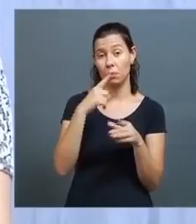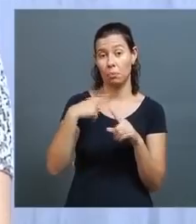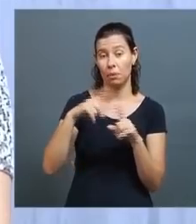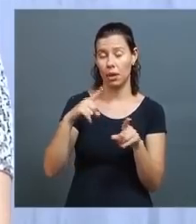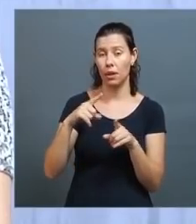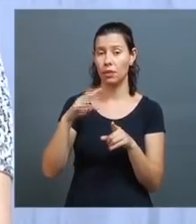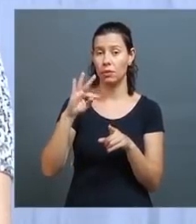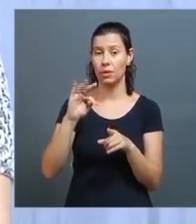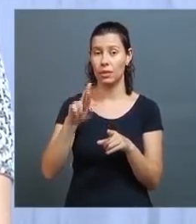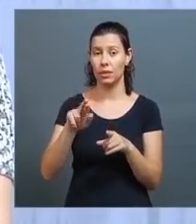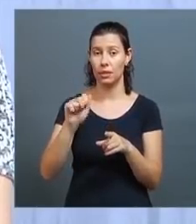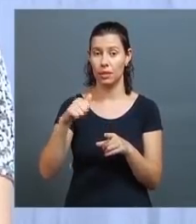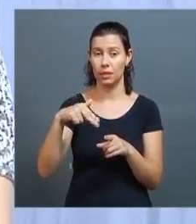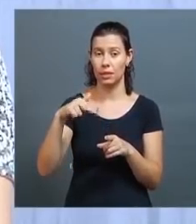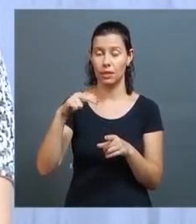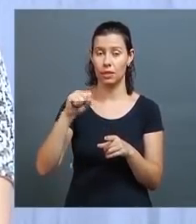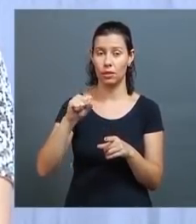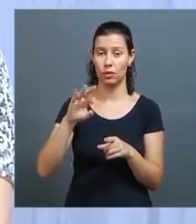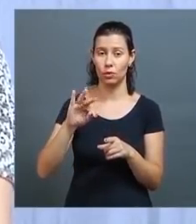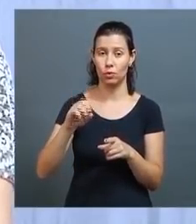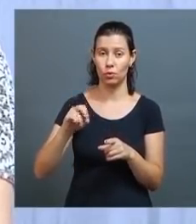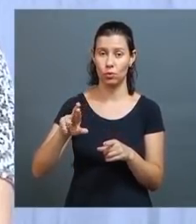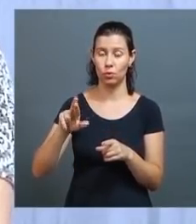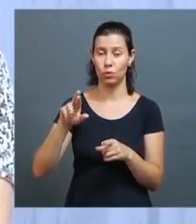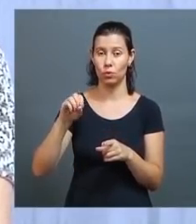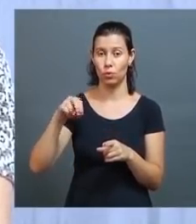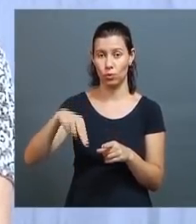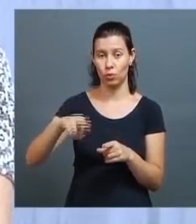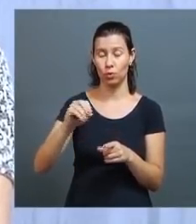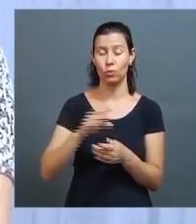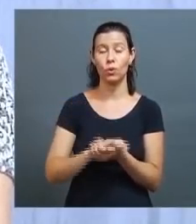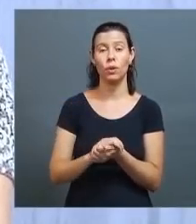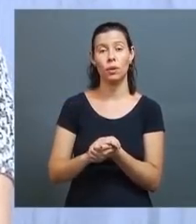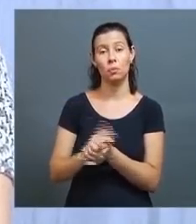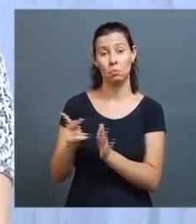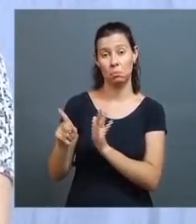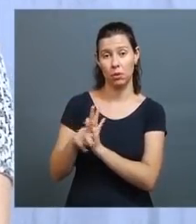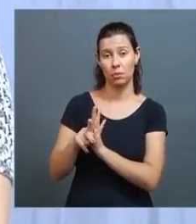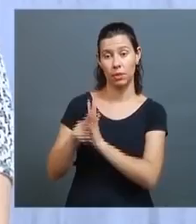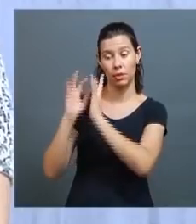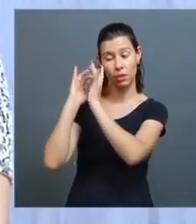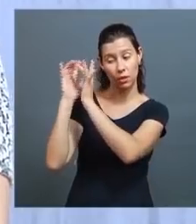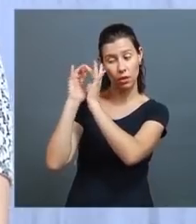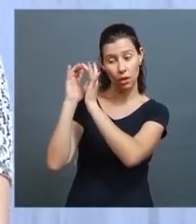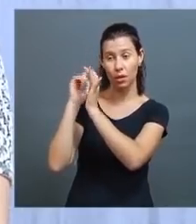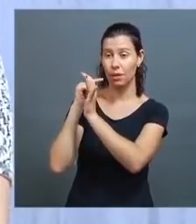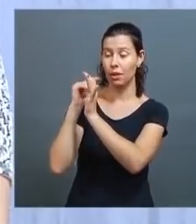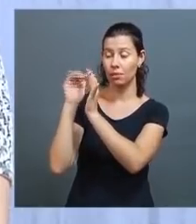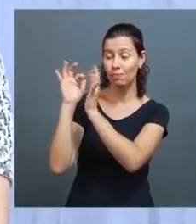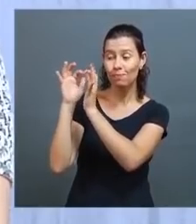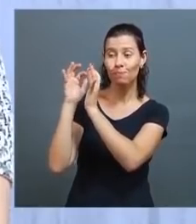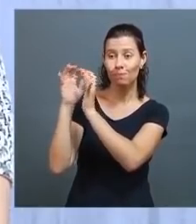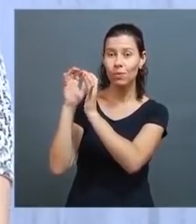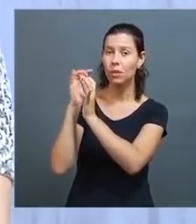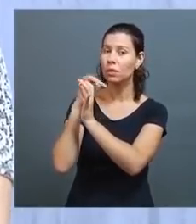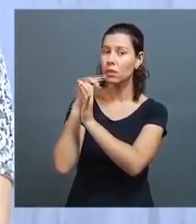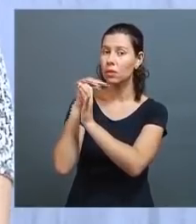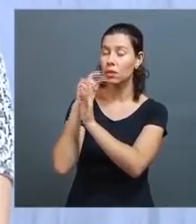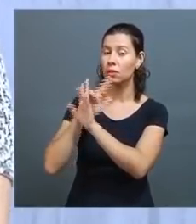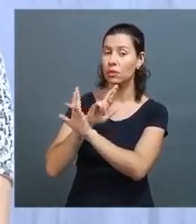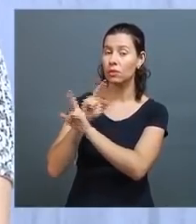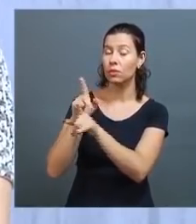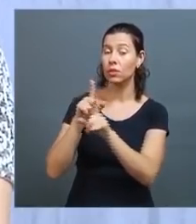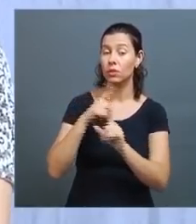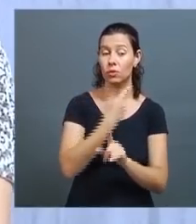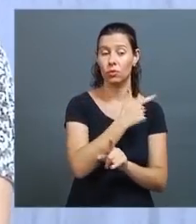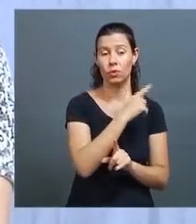origem orgânica. De fato, o cérebro tem áreas que não conseguem serem ativadas da mesma maneira que as outras crianças,